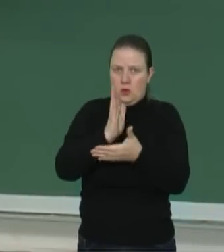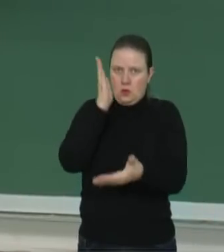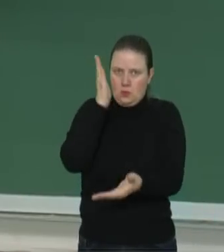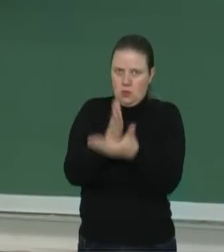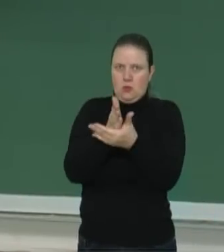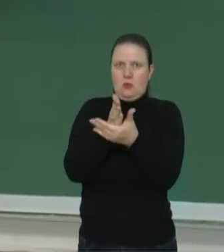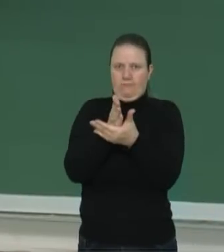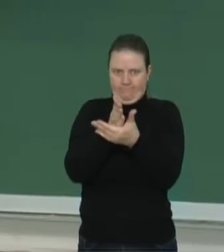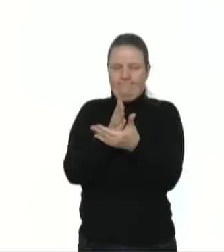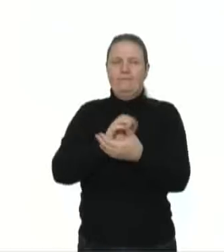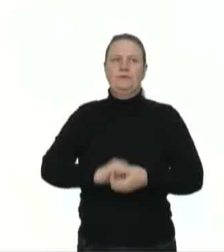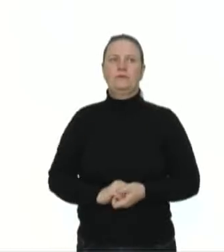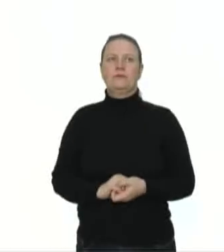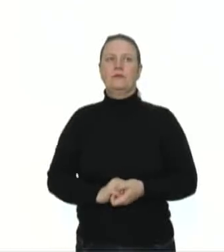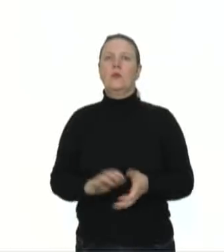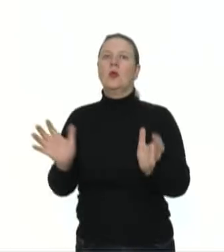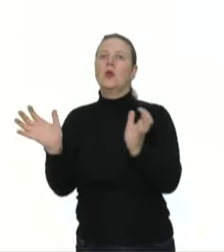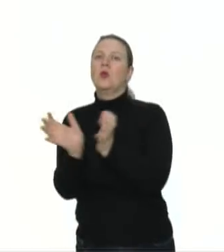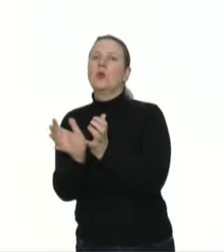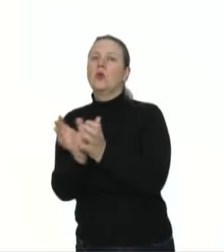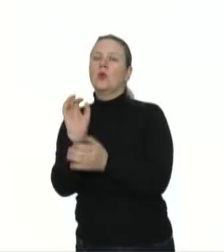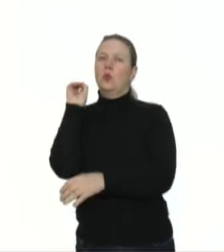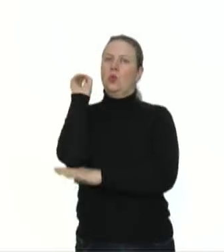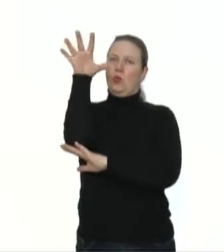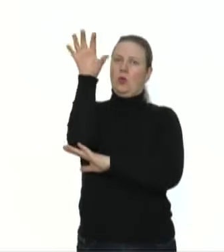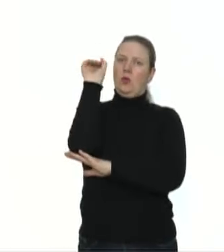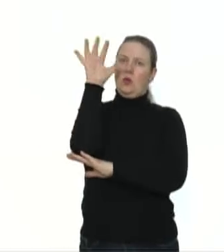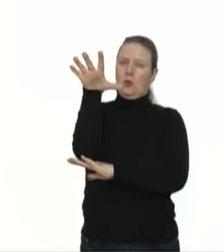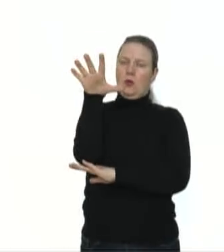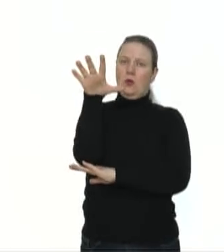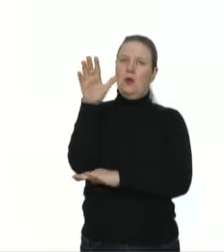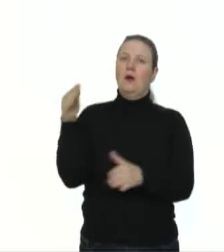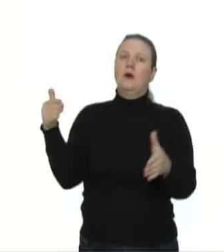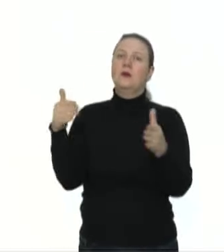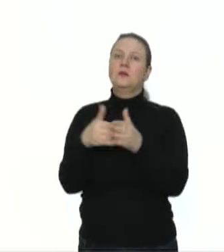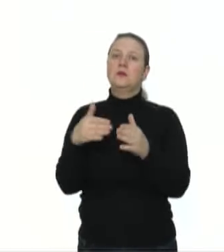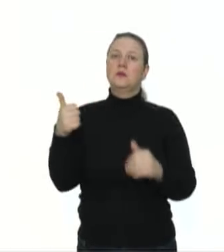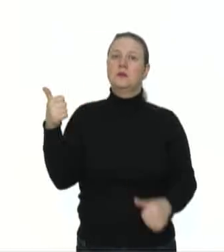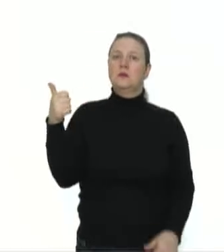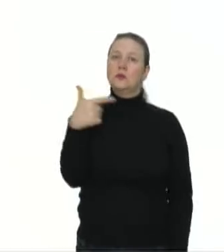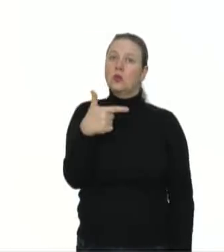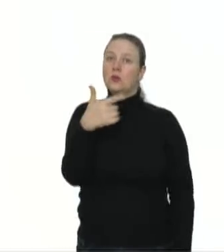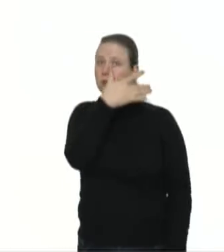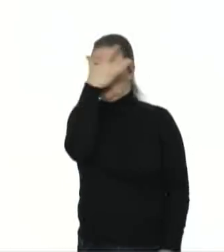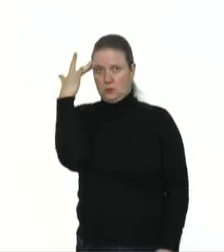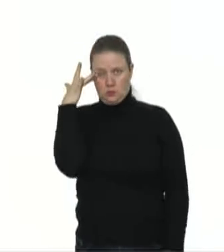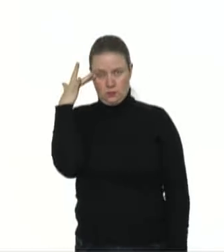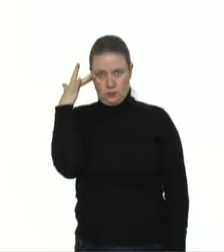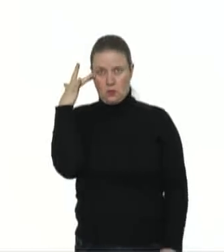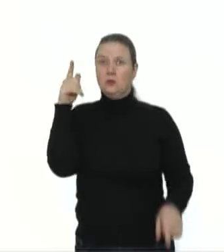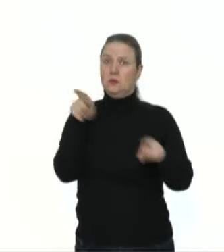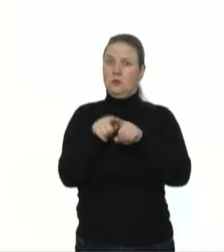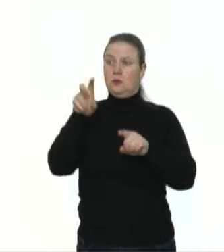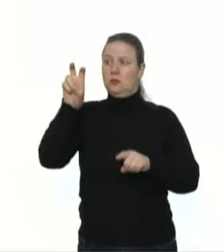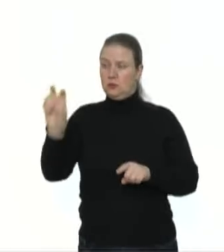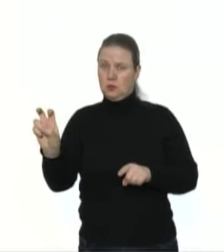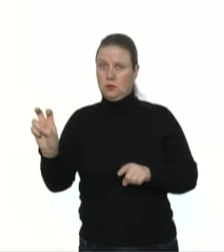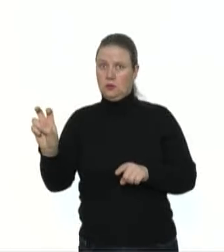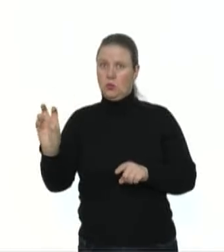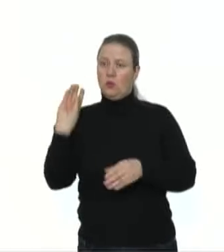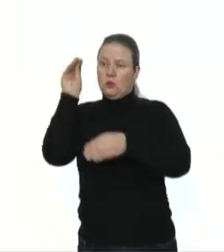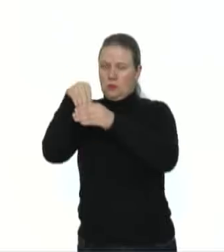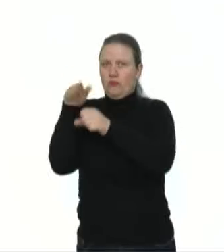meio. A equipe de basquete ela é formada por no máximo 12 jogadores, sendo 5 em